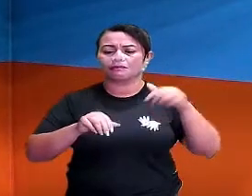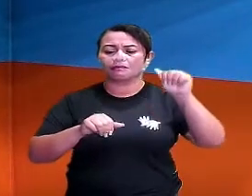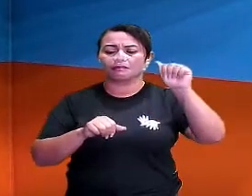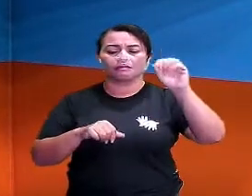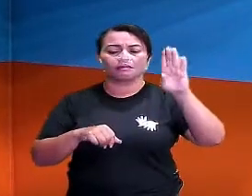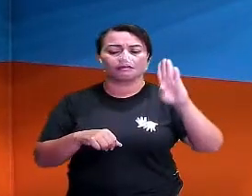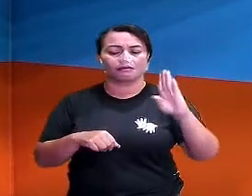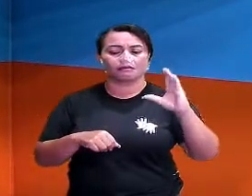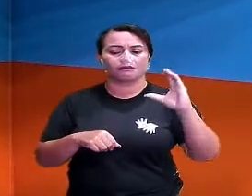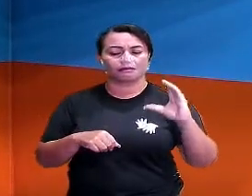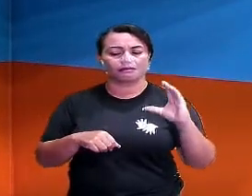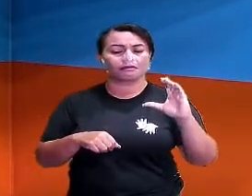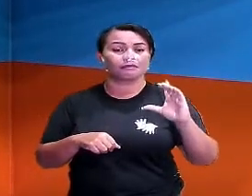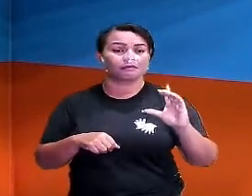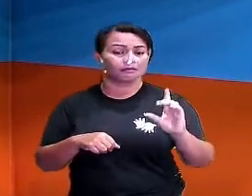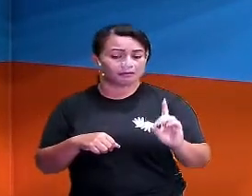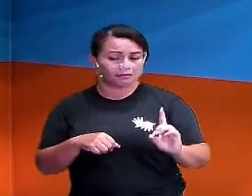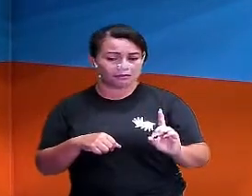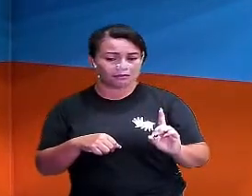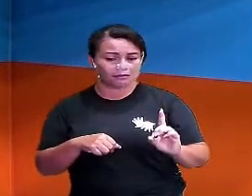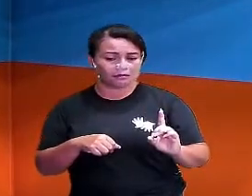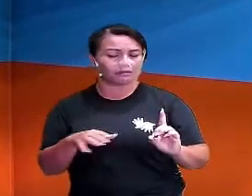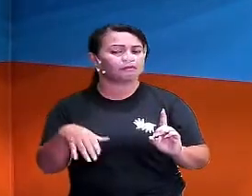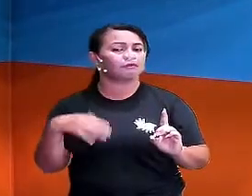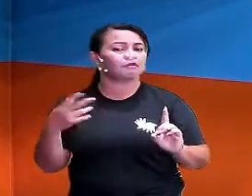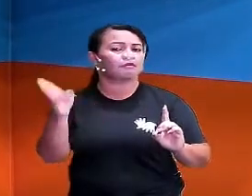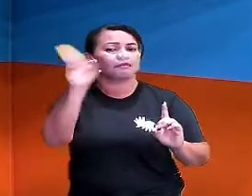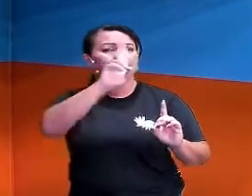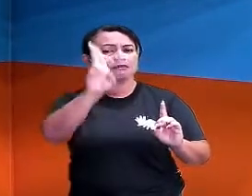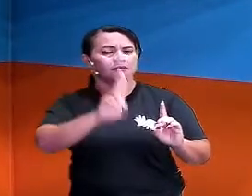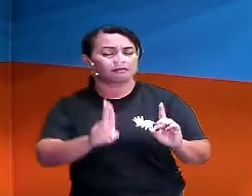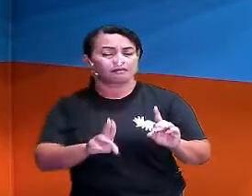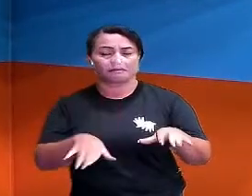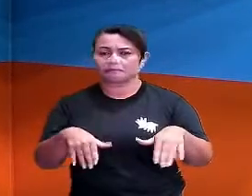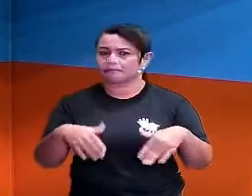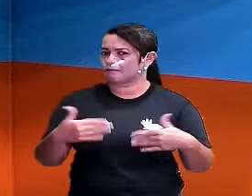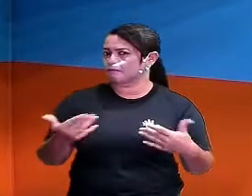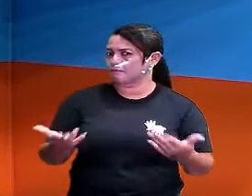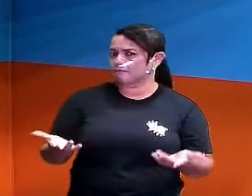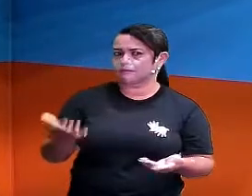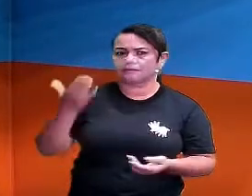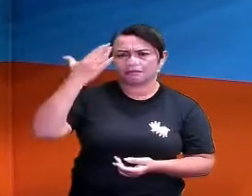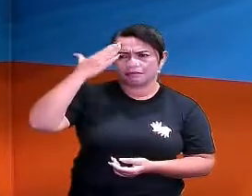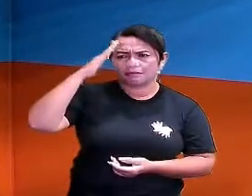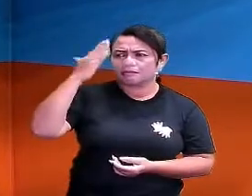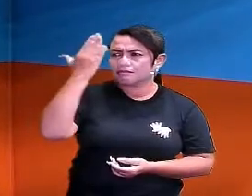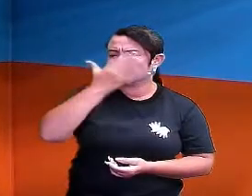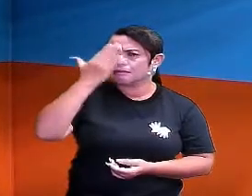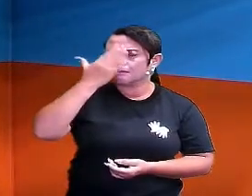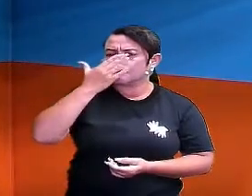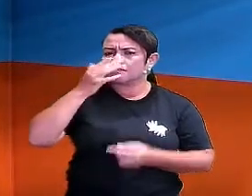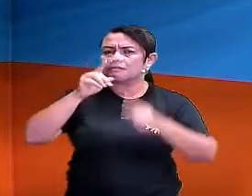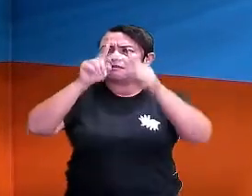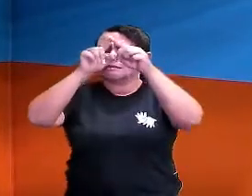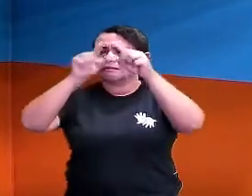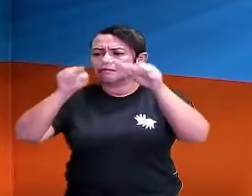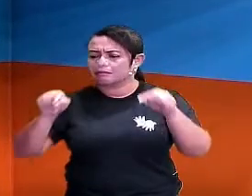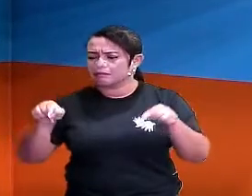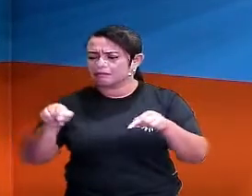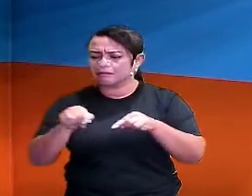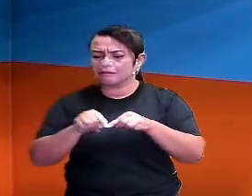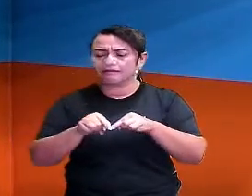isósceles, triângulo equilátero, triângulo retângulo. E professora, não tem a figura, não está demonstrando